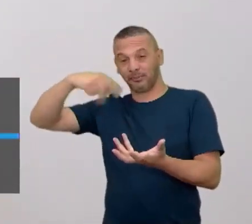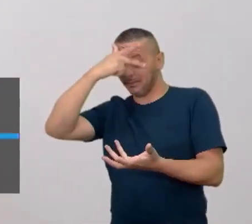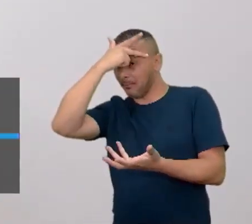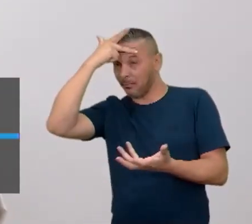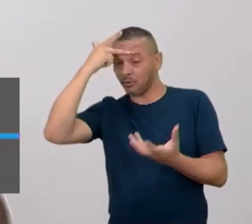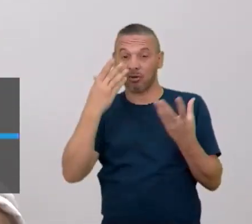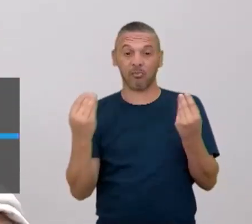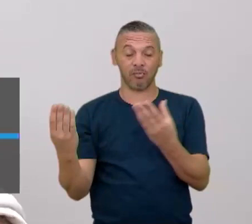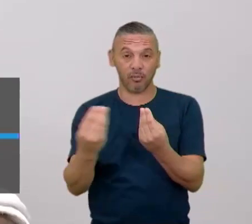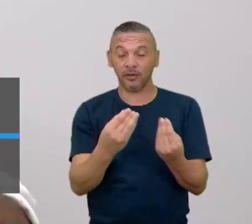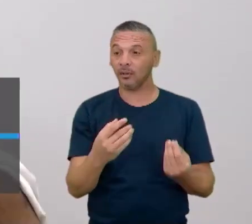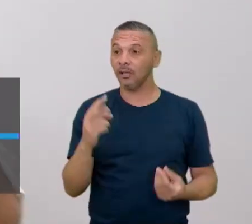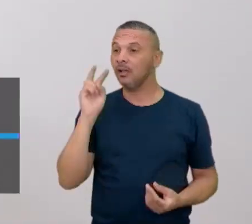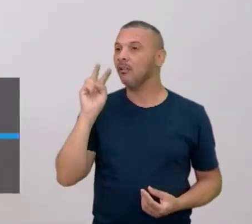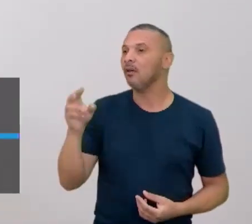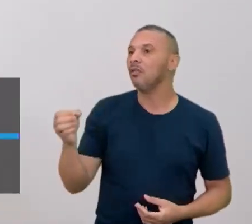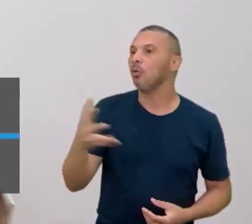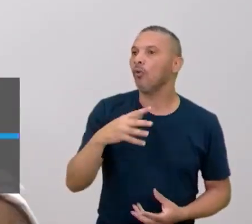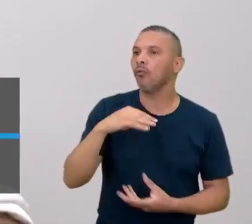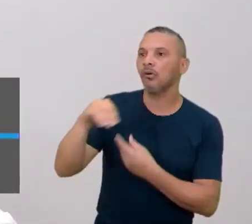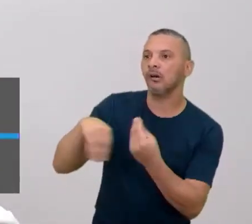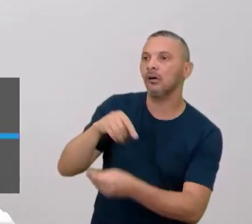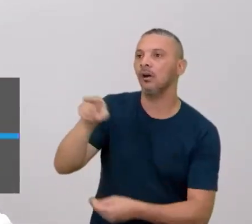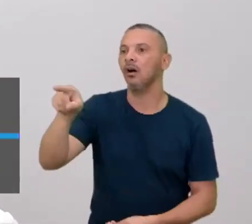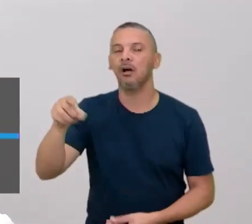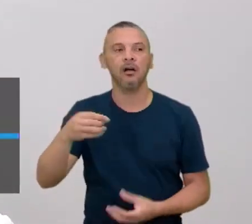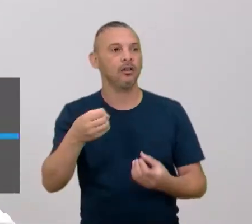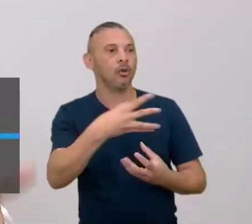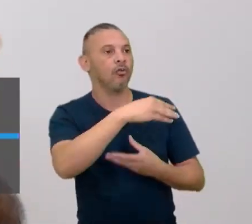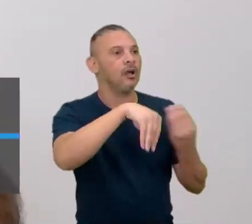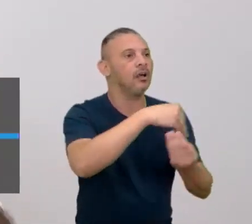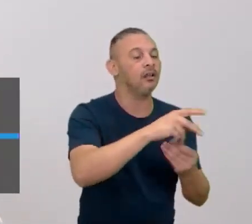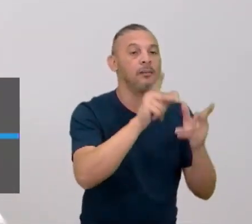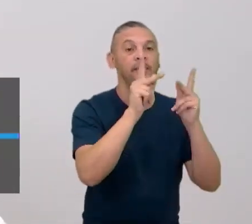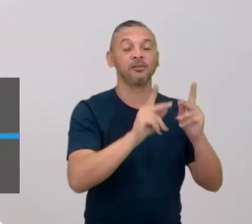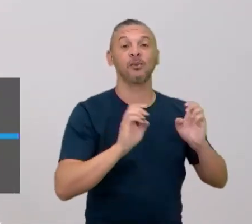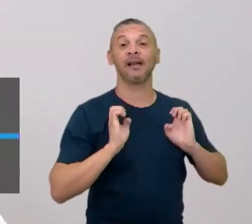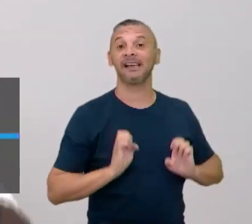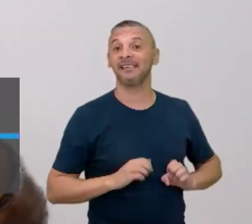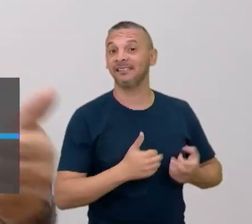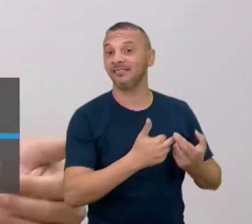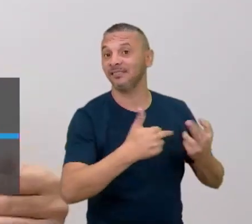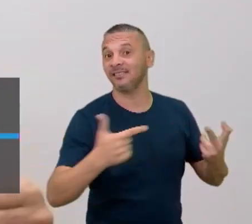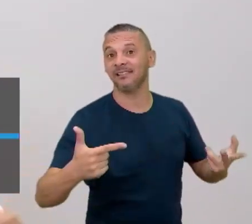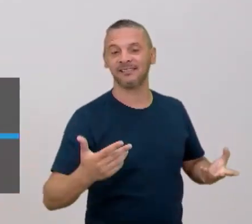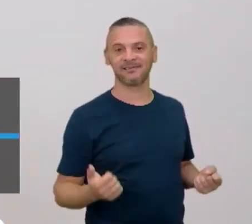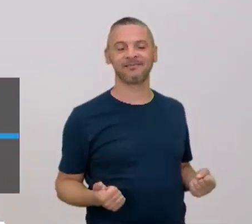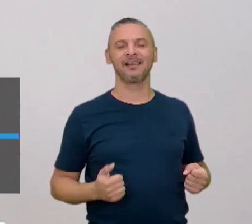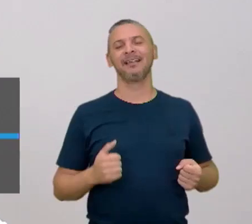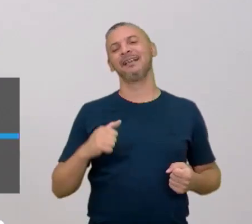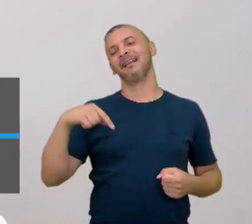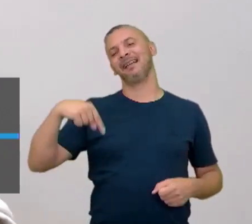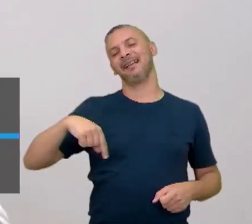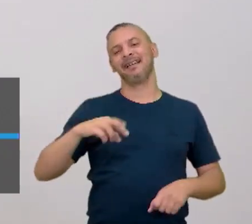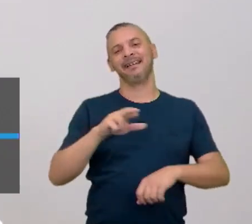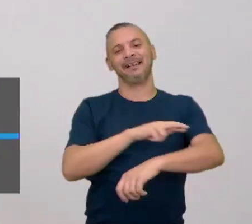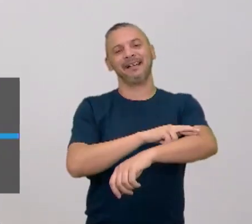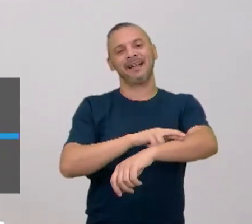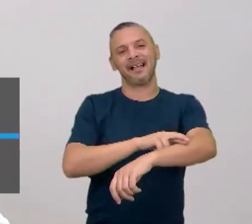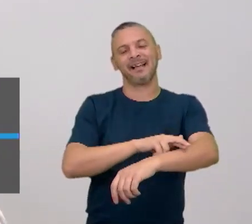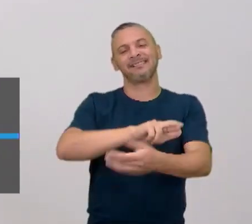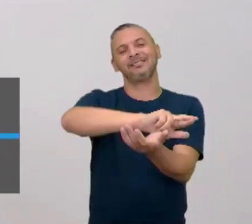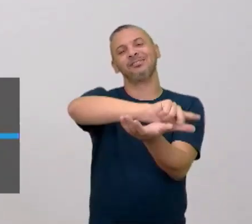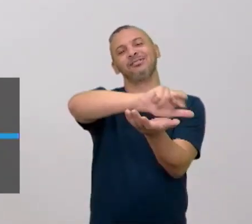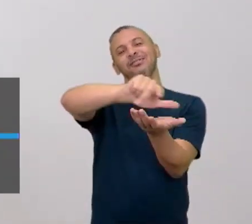uma espécie de novidade esse nível de misturas étnicas, no Brasil isso acontece já desde que a gente é